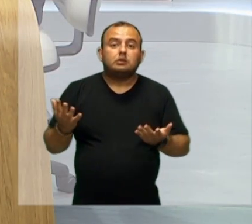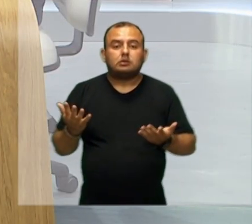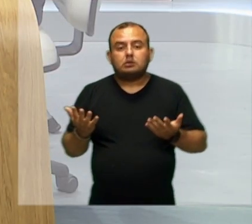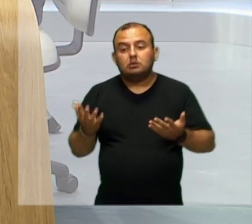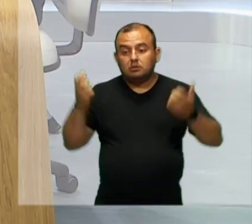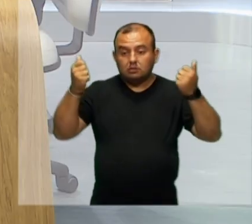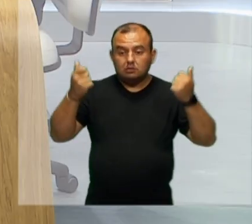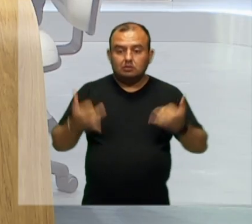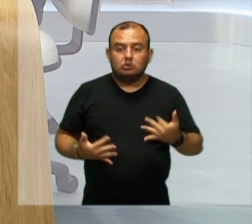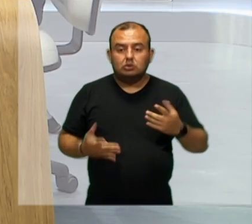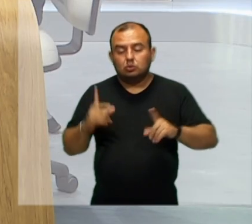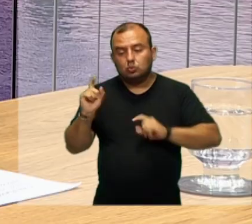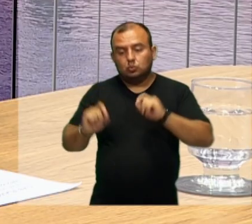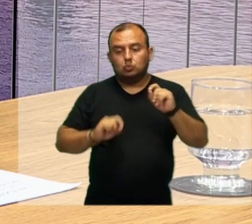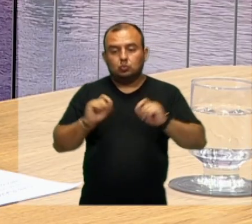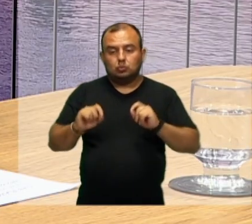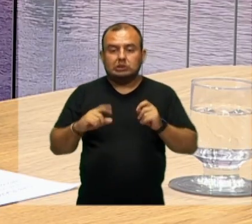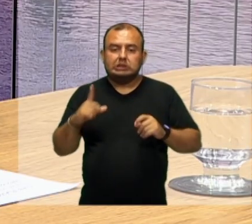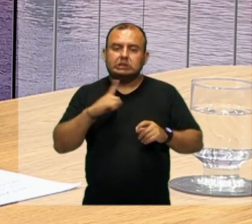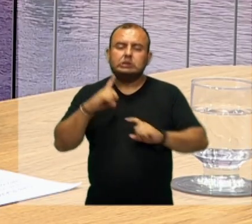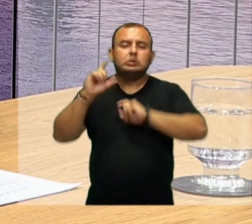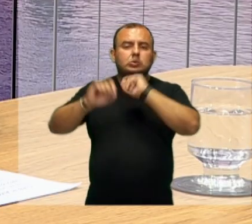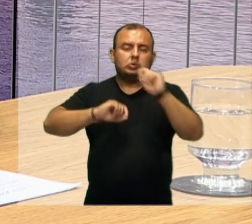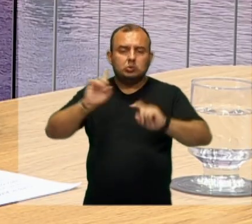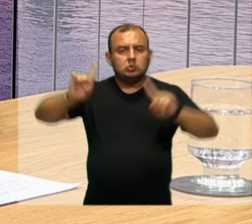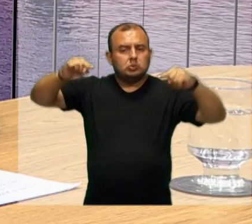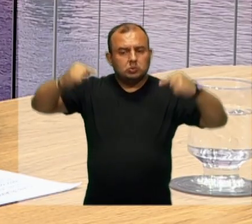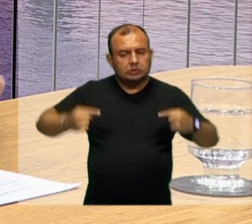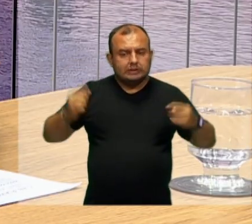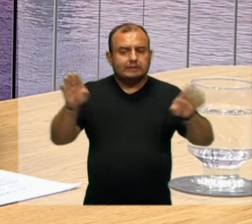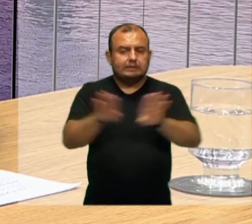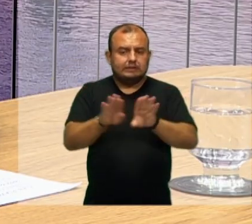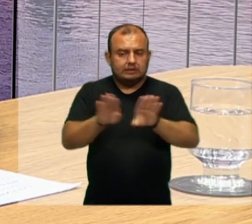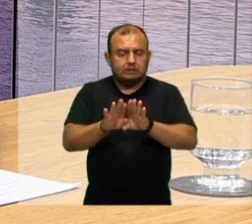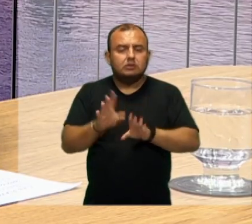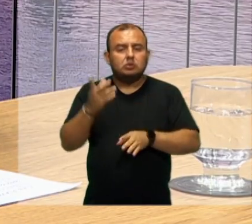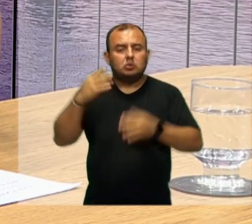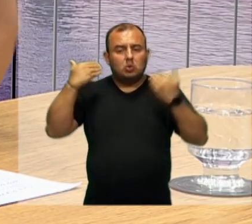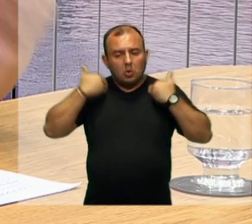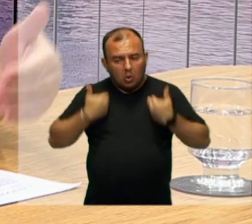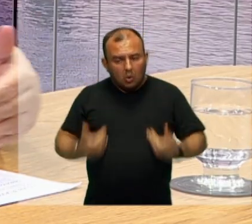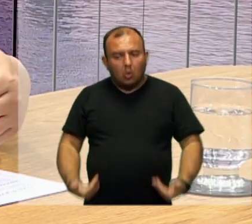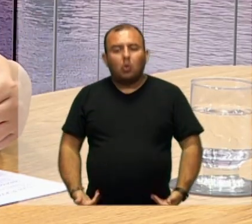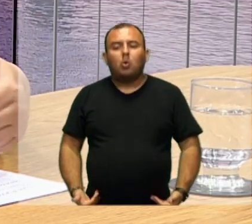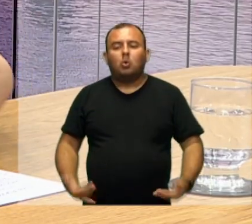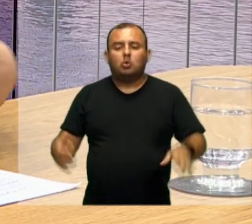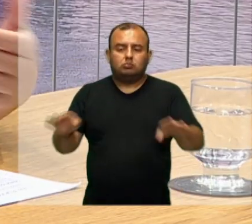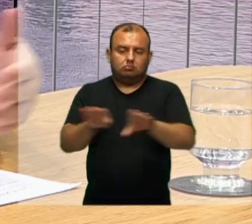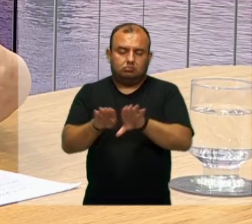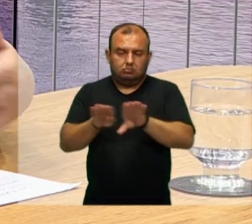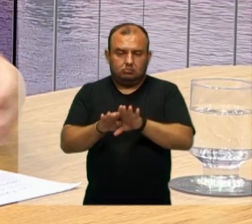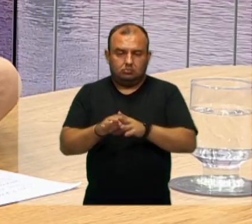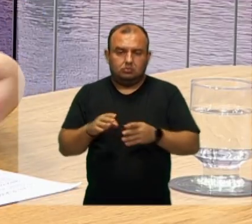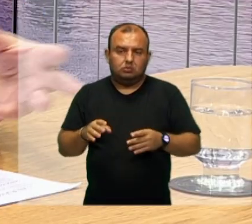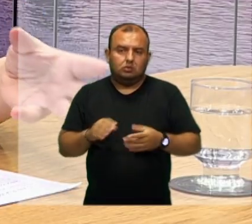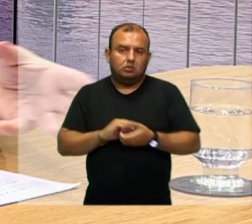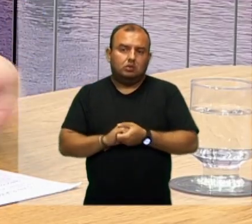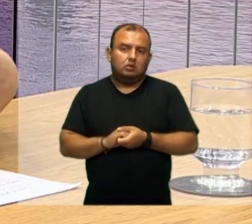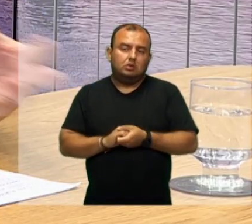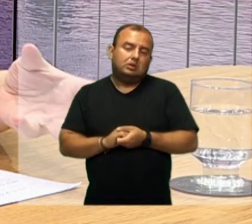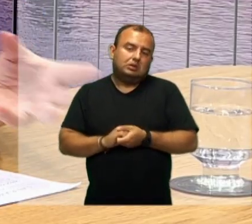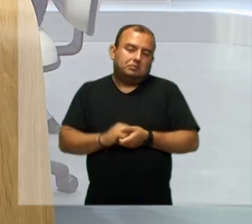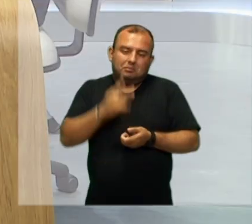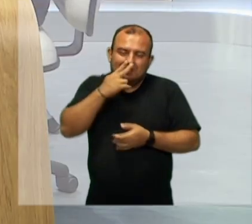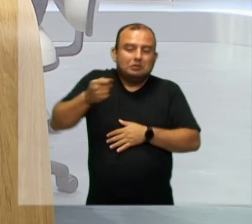tu falaste que tem essa questão do desafio e tal, e que o teu corpo não, cobrou. digamos